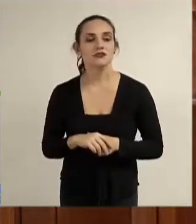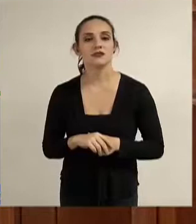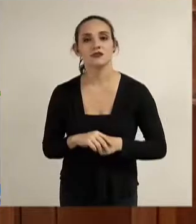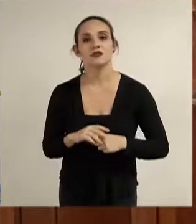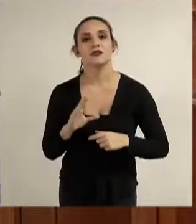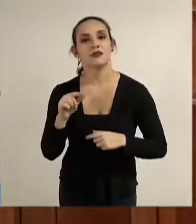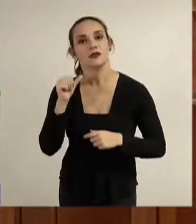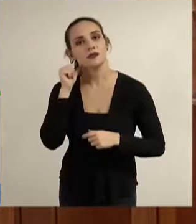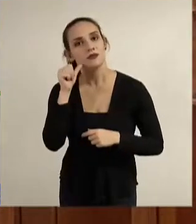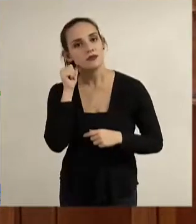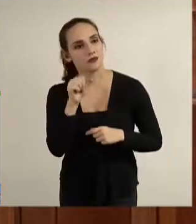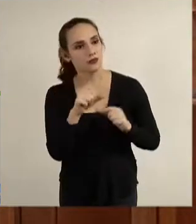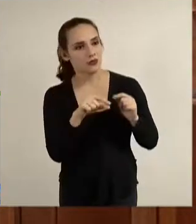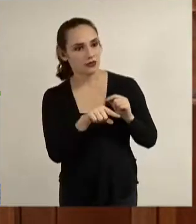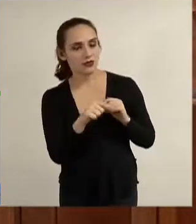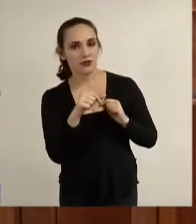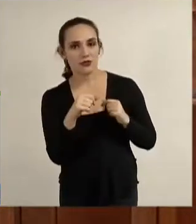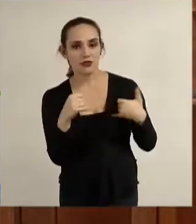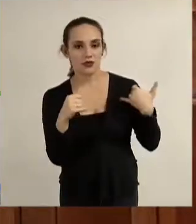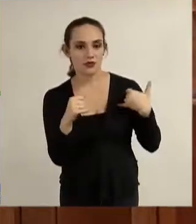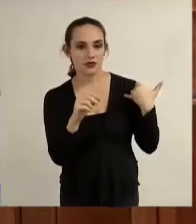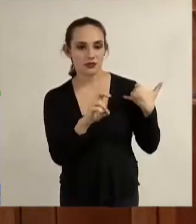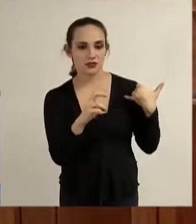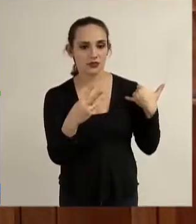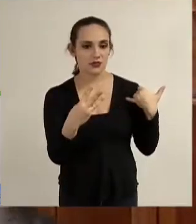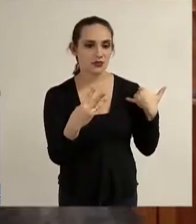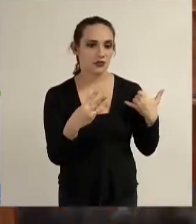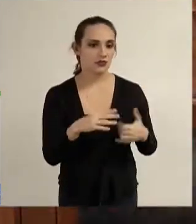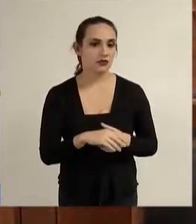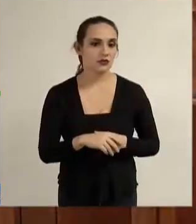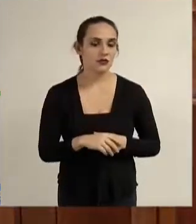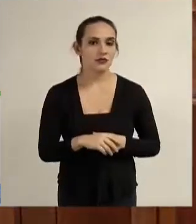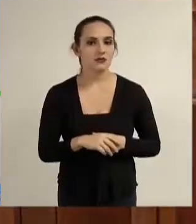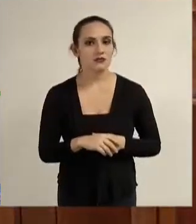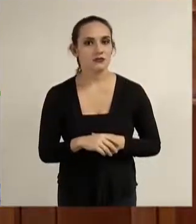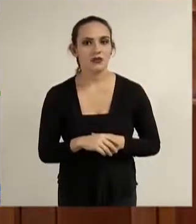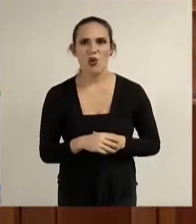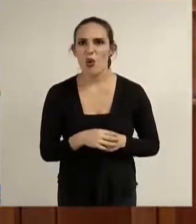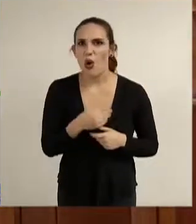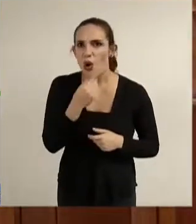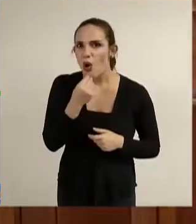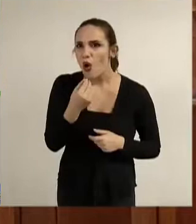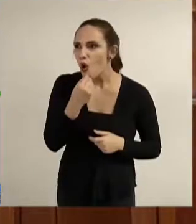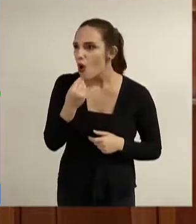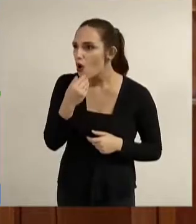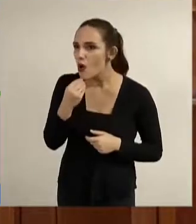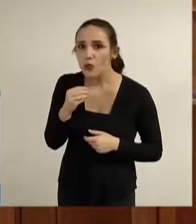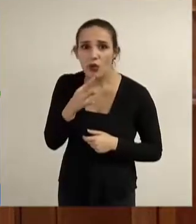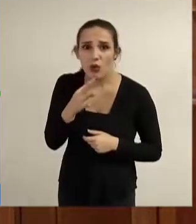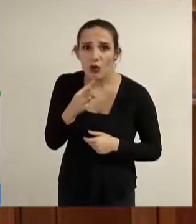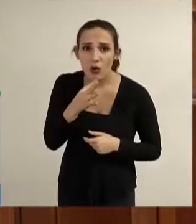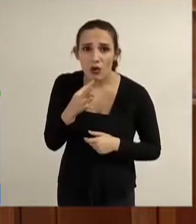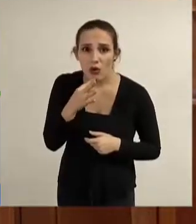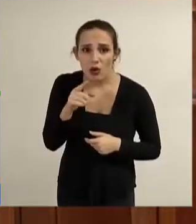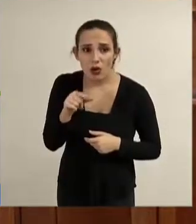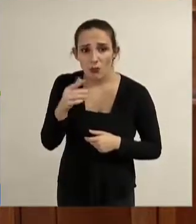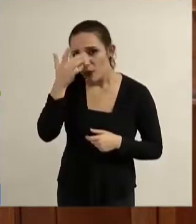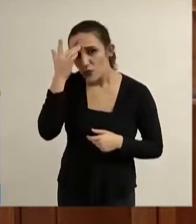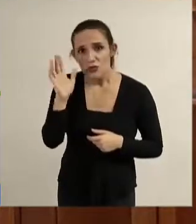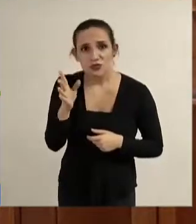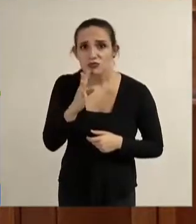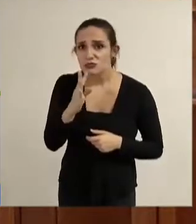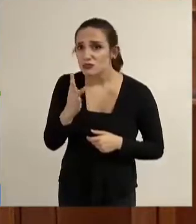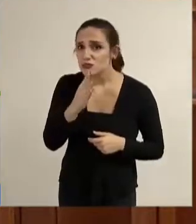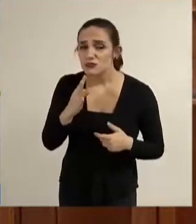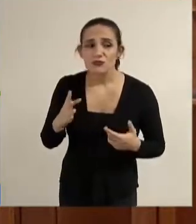daquela senhora de 50 e poucos anos, que foi agredida por um conhecido, uma pessoa que ela